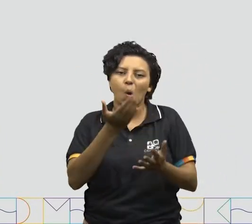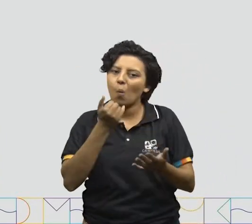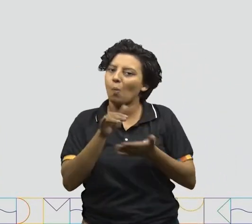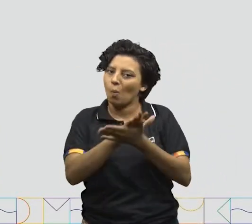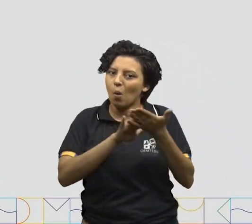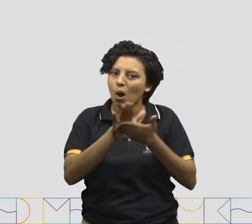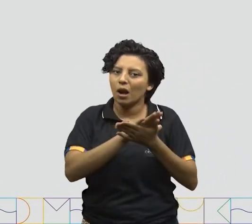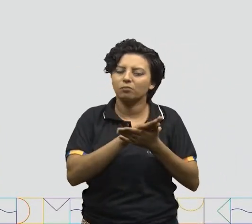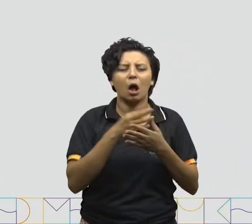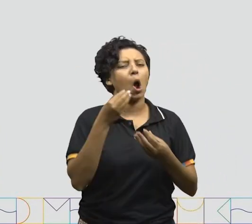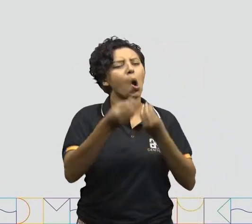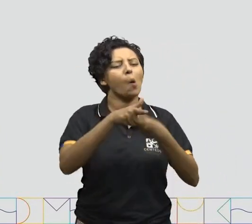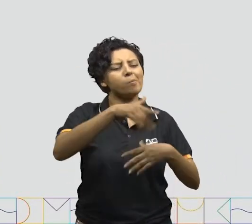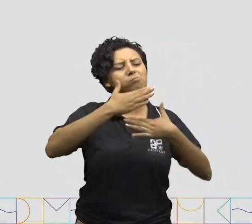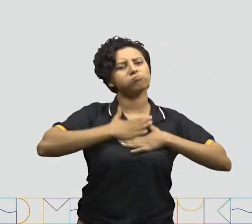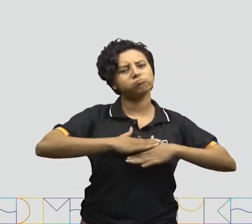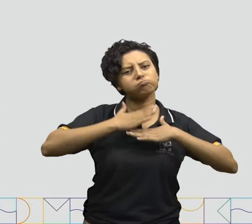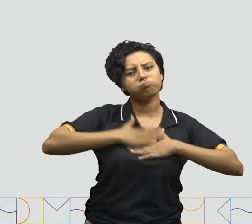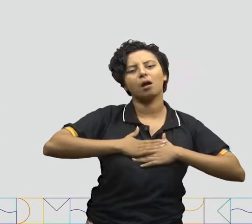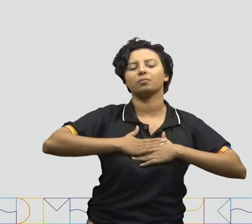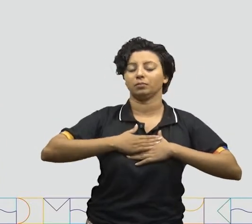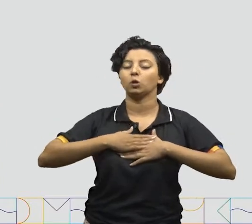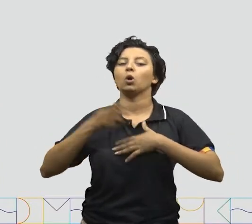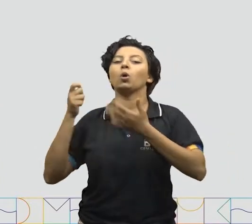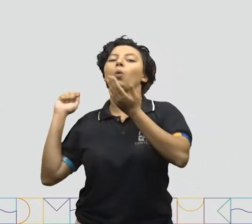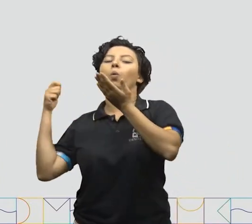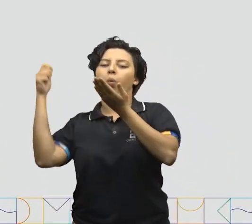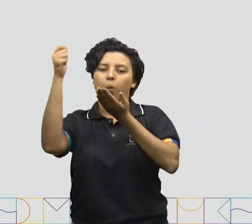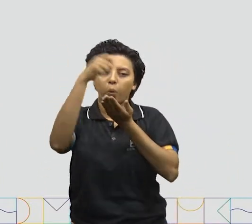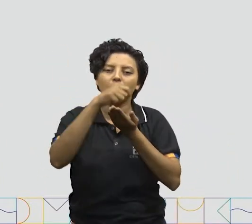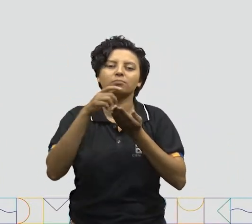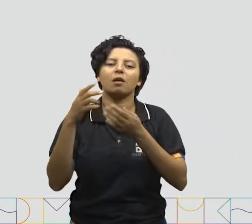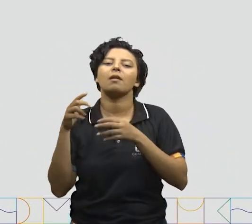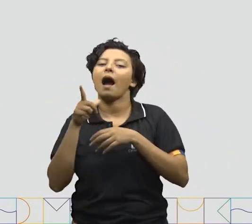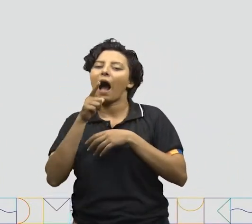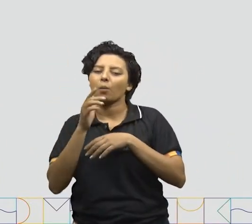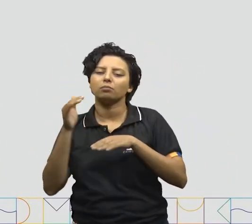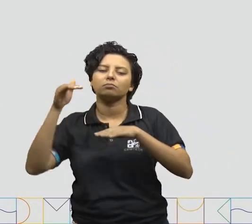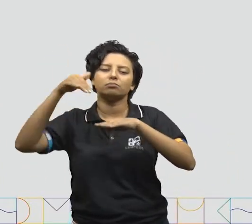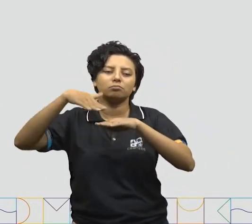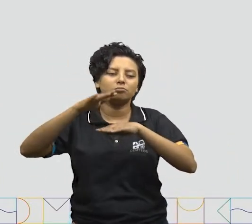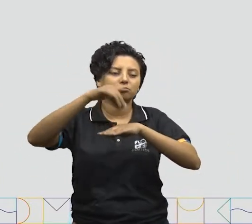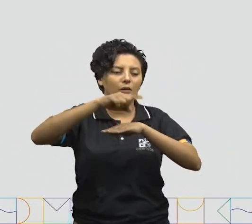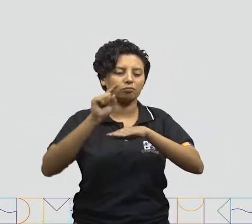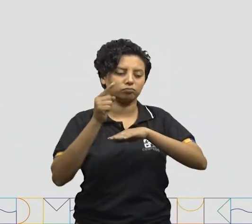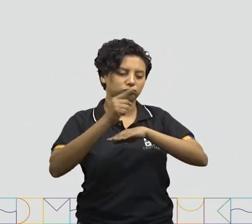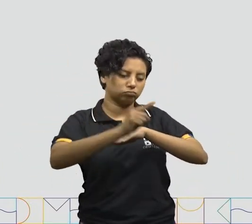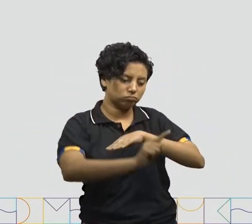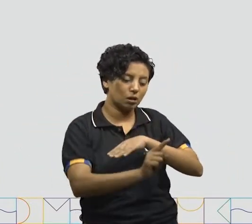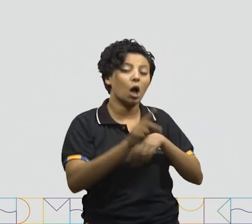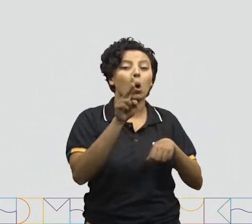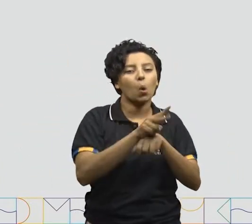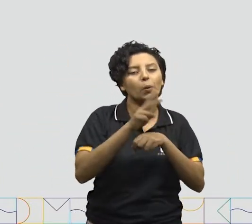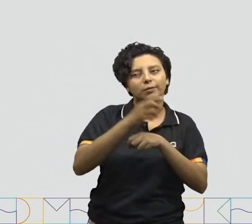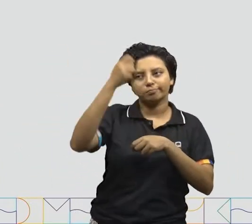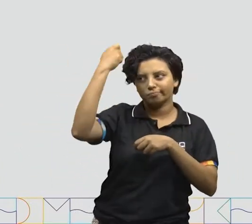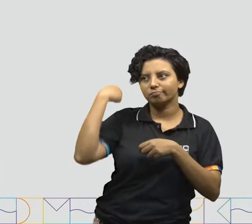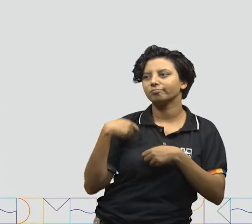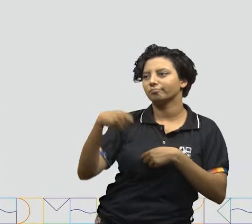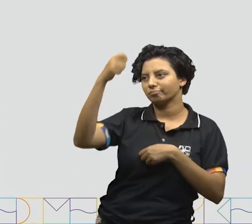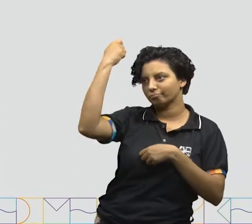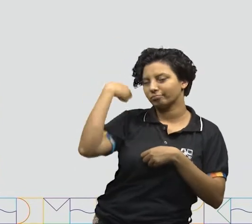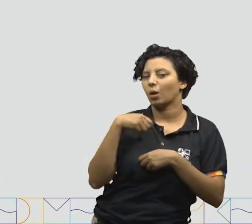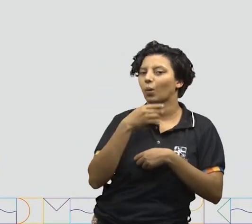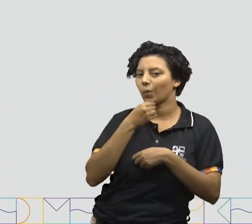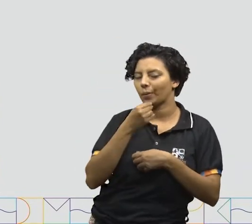um xamã ir até o fundo do mar e pentear os cabelos dela. Só assim ela libertaria os animais